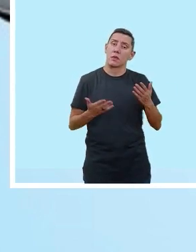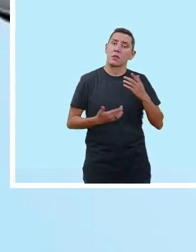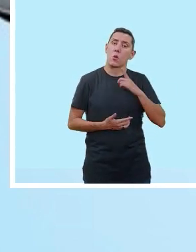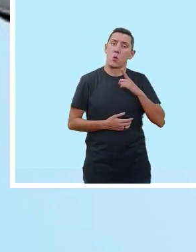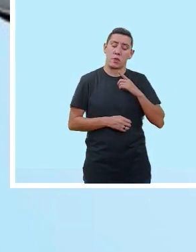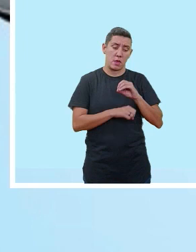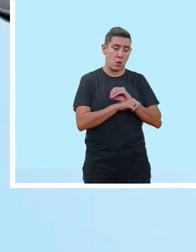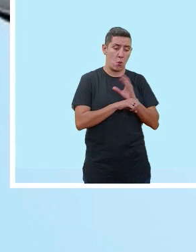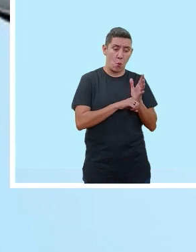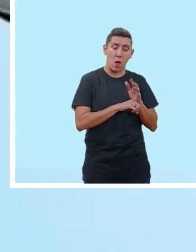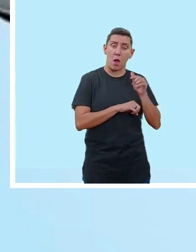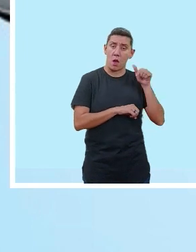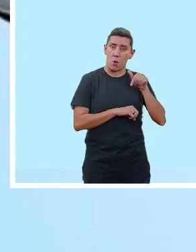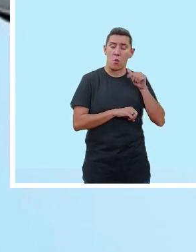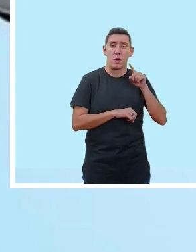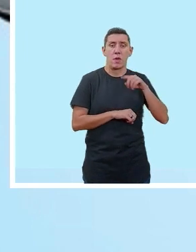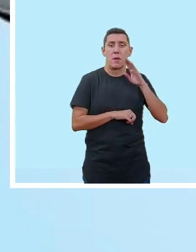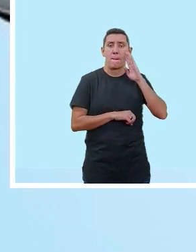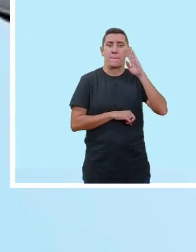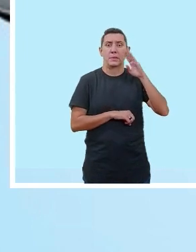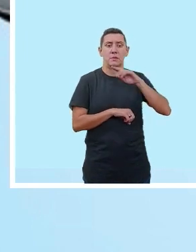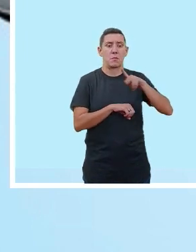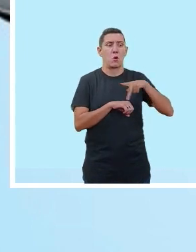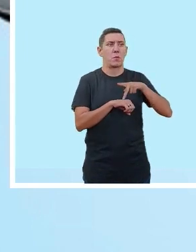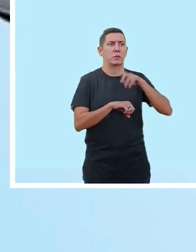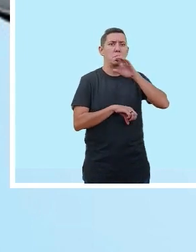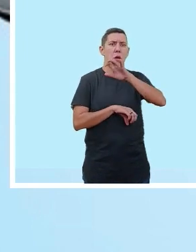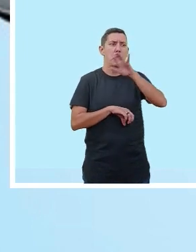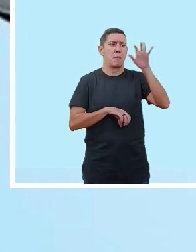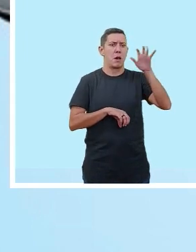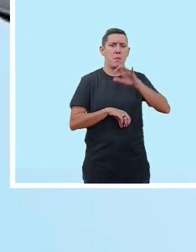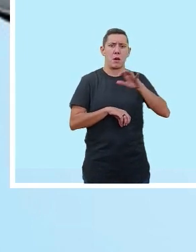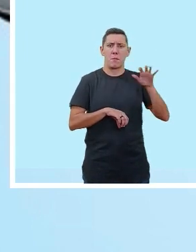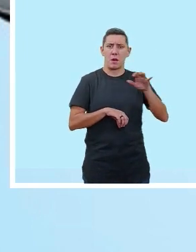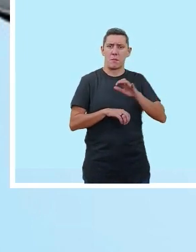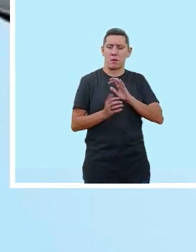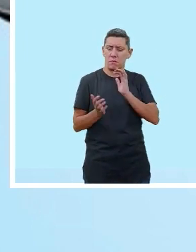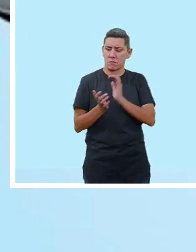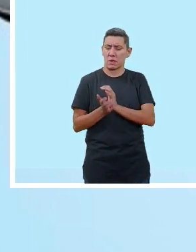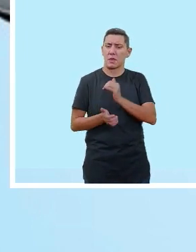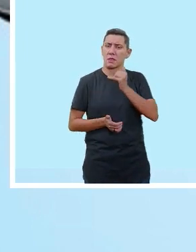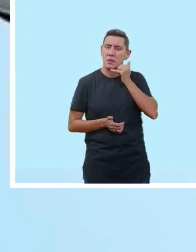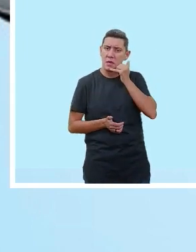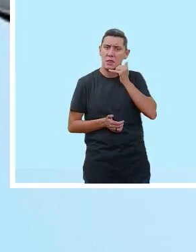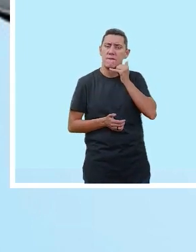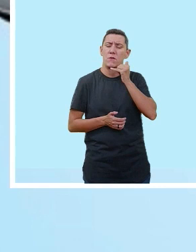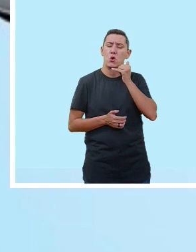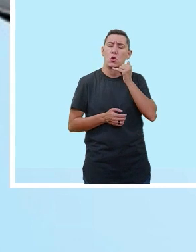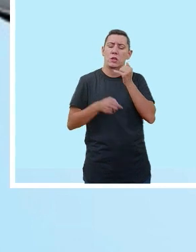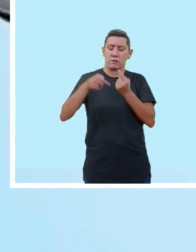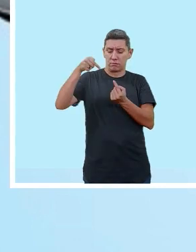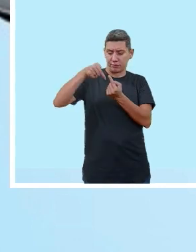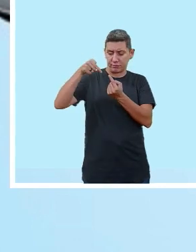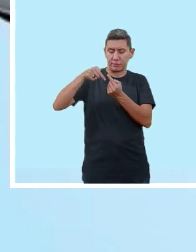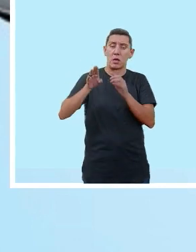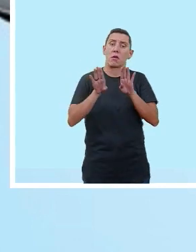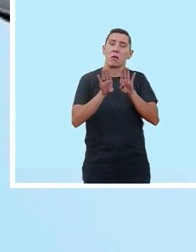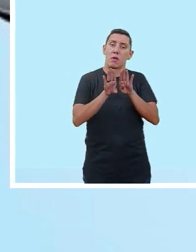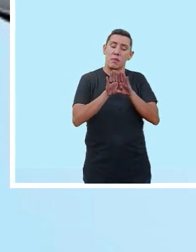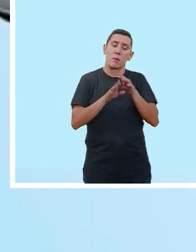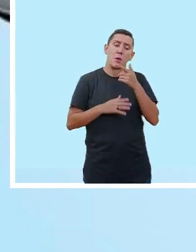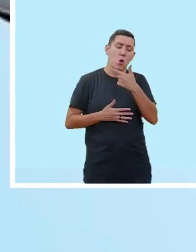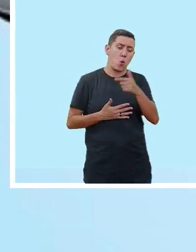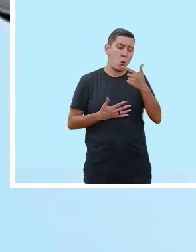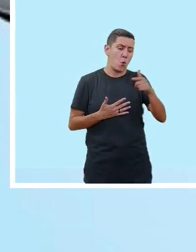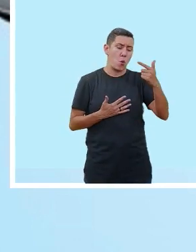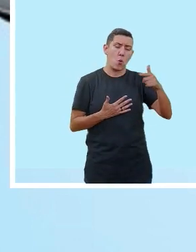presente nos principais mercados consumidores, com sistemas de telefonia celular e outros dispositivos inteligentes que são usados